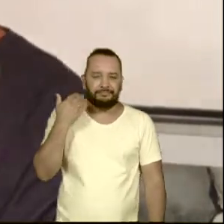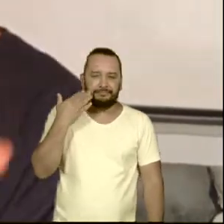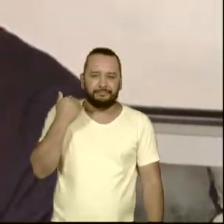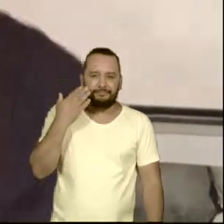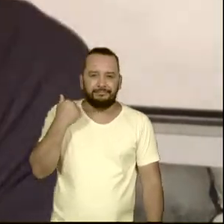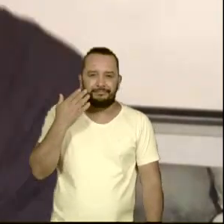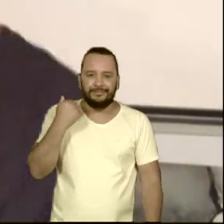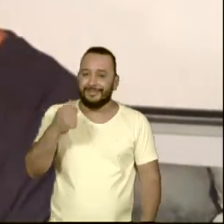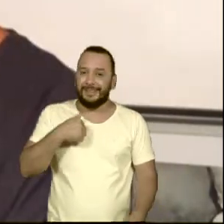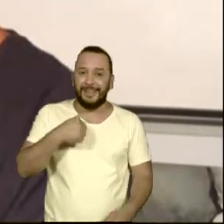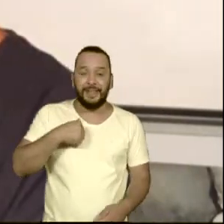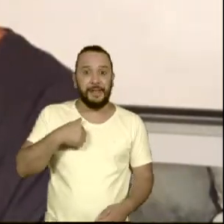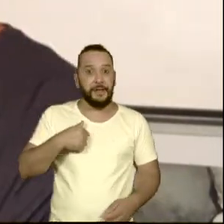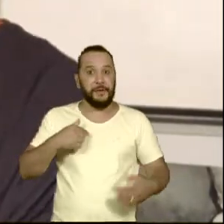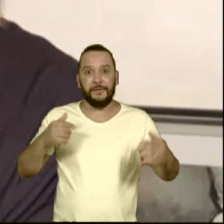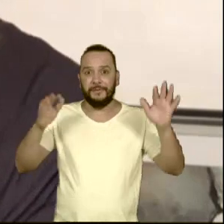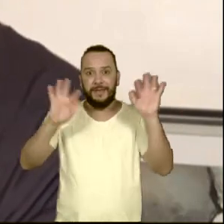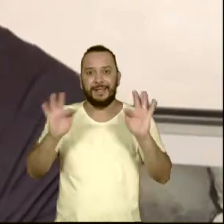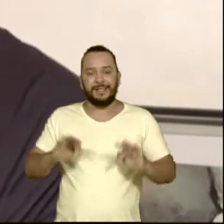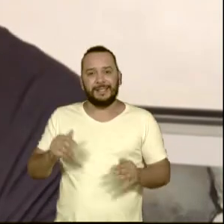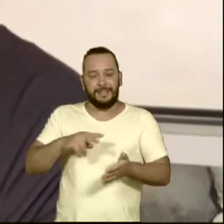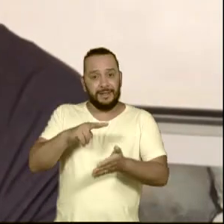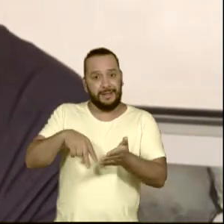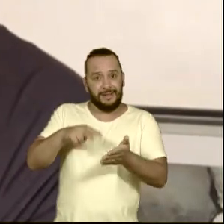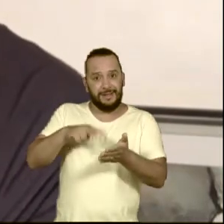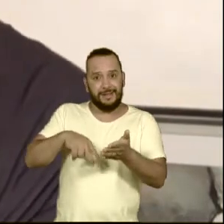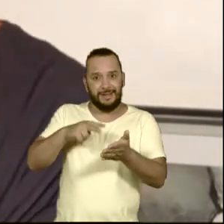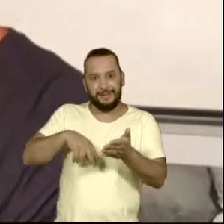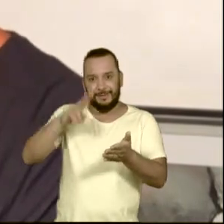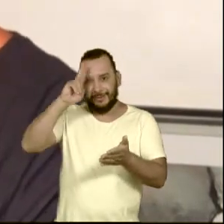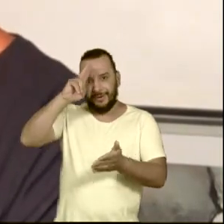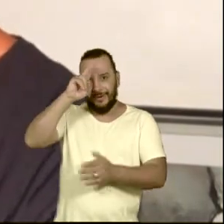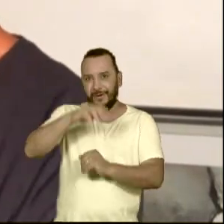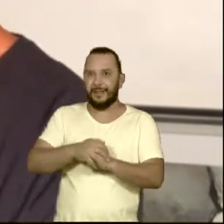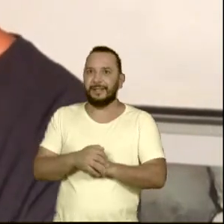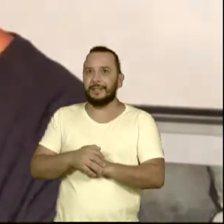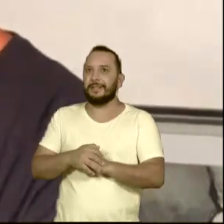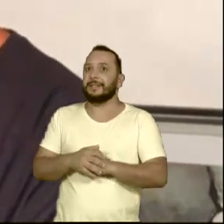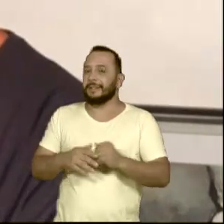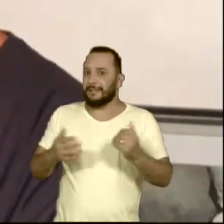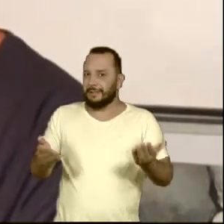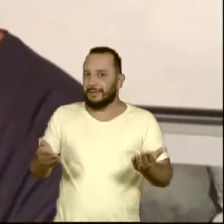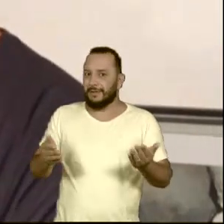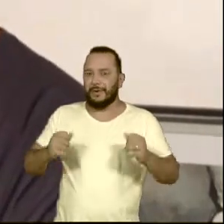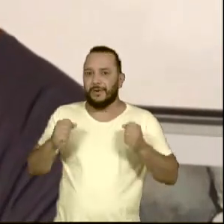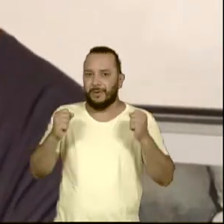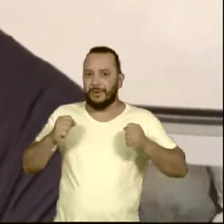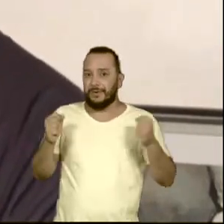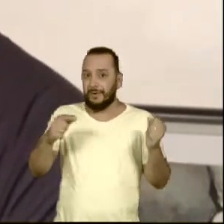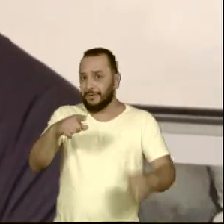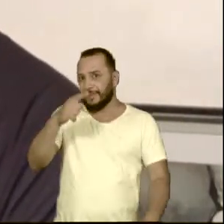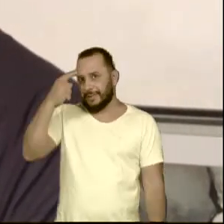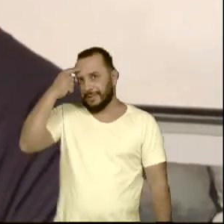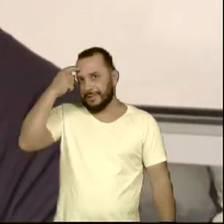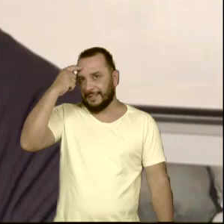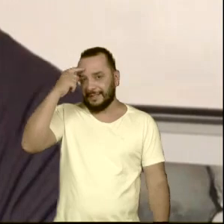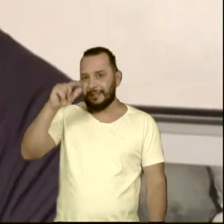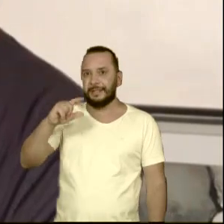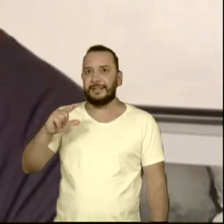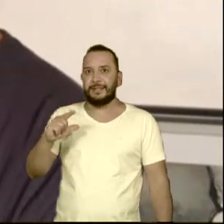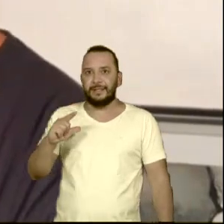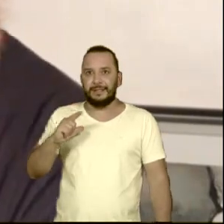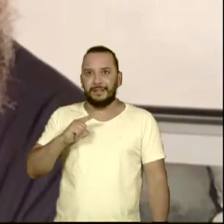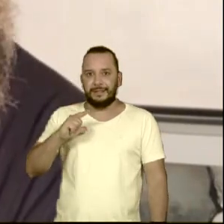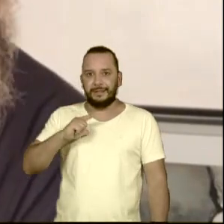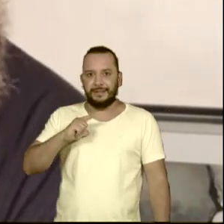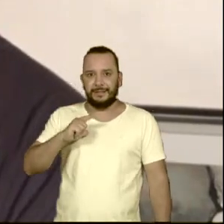tudo bem, eu me diverti lendo a historinha, já cumpriu a sua função. Então, baseado nisso, no Cocoricó, se você parar para pensar, tinha um público